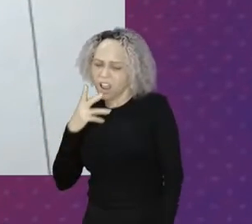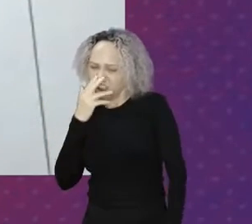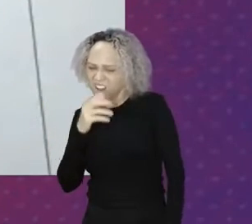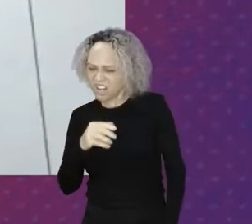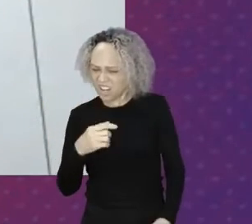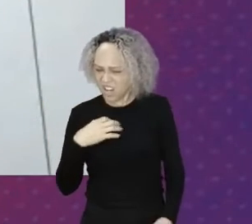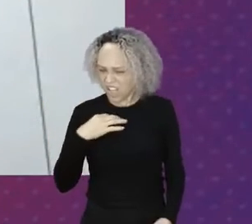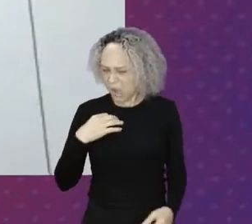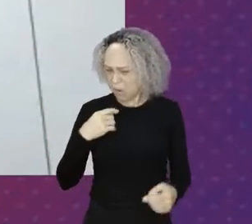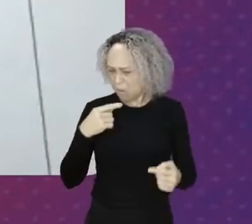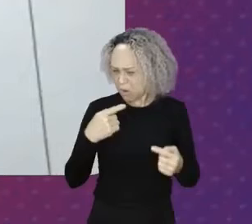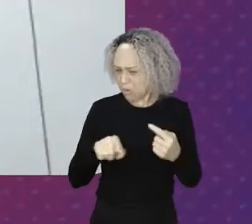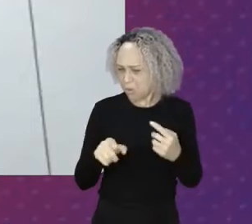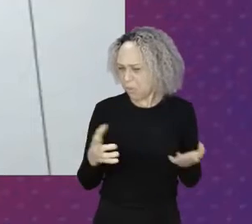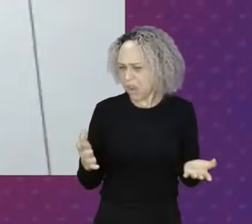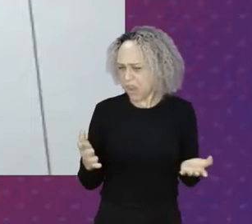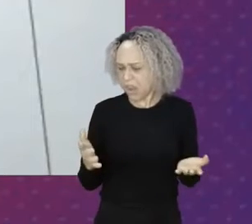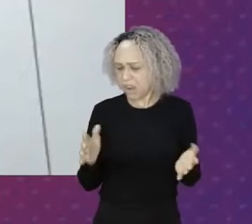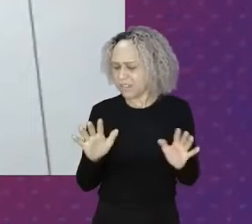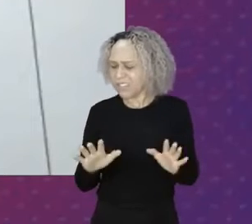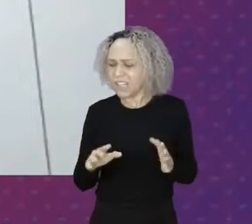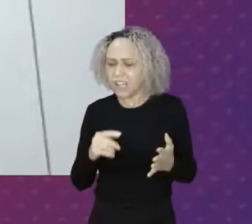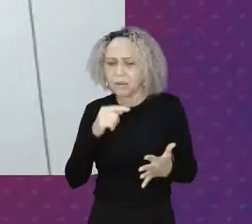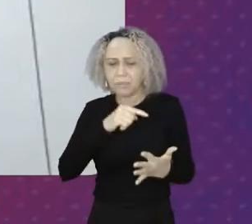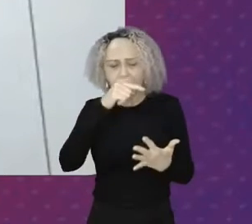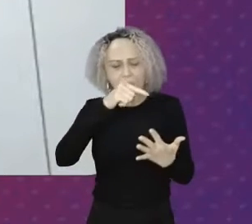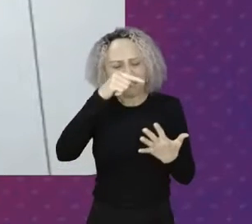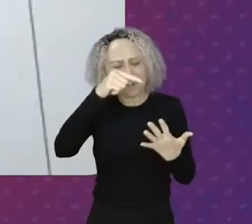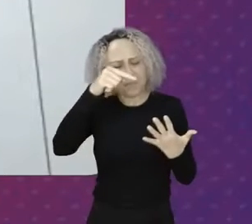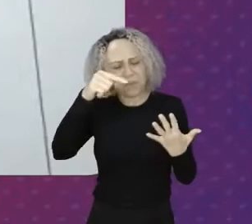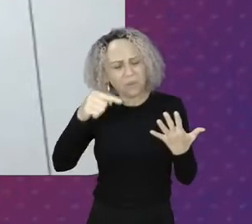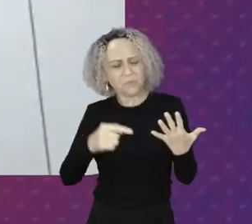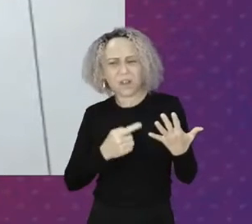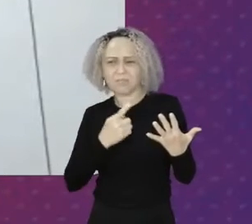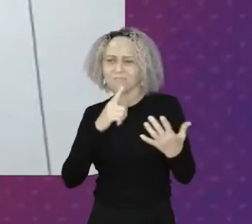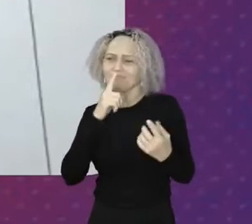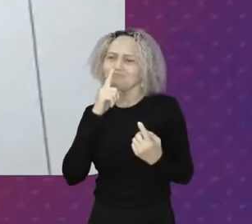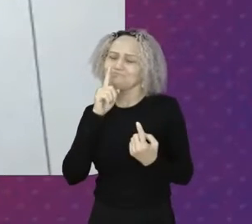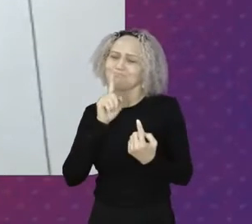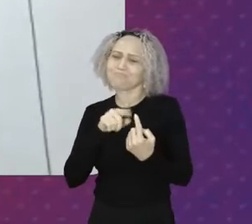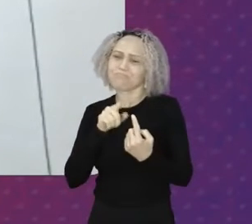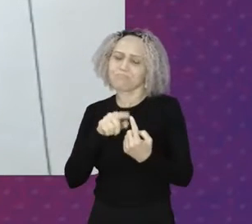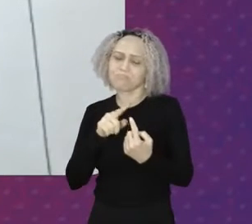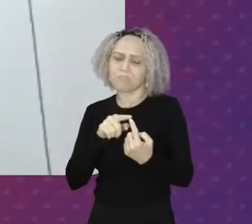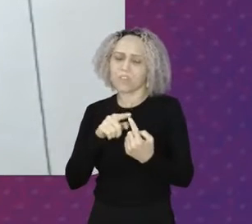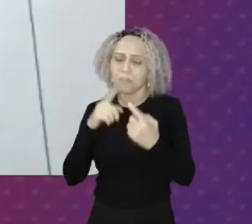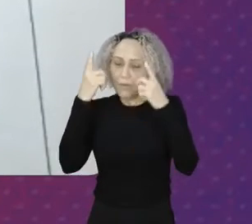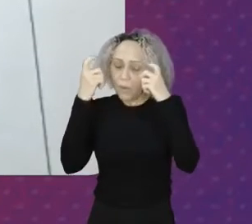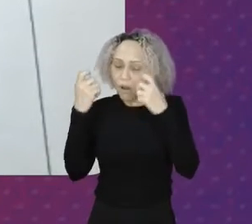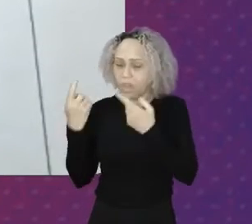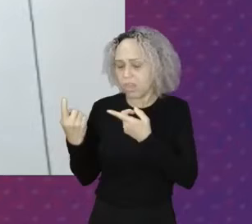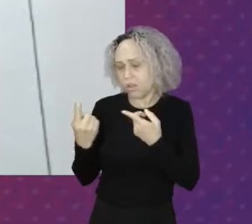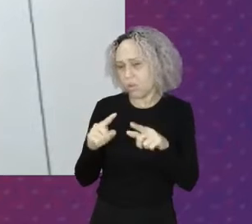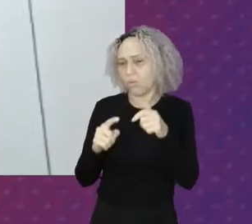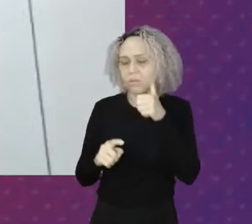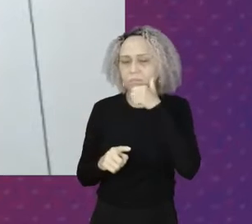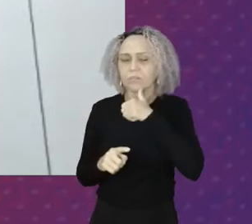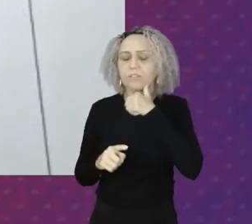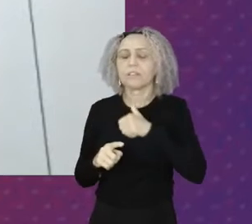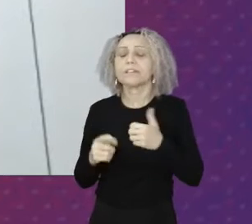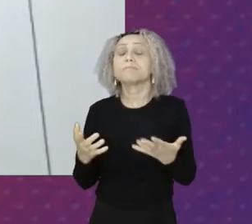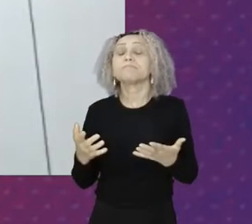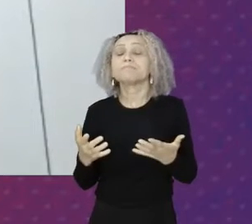isso faz com que a mulher sofra violência. Então, a violência política de gênero, ela tem uma característica